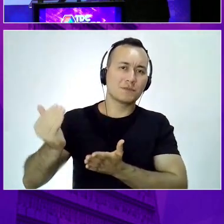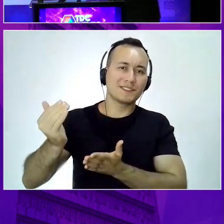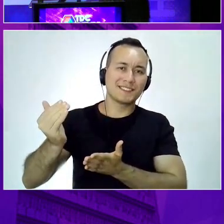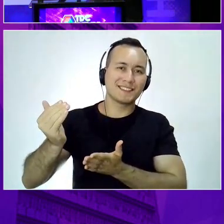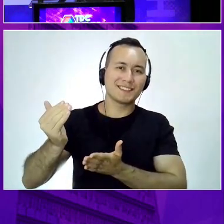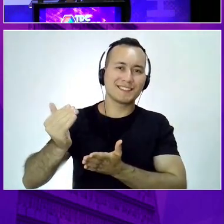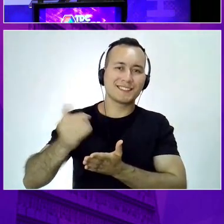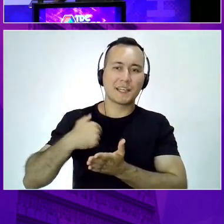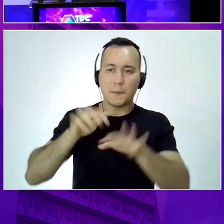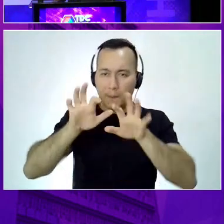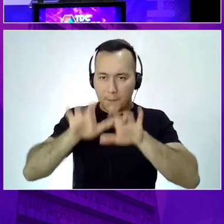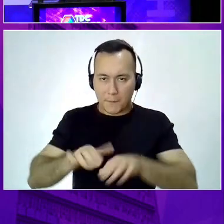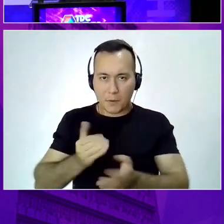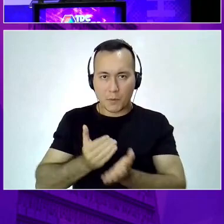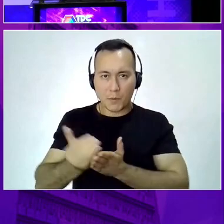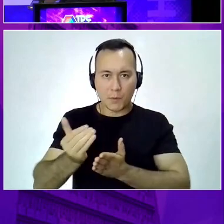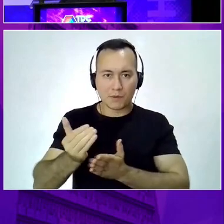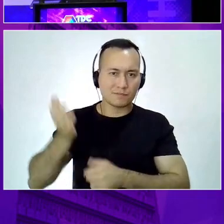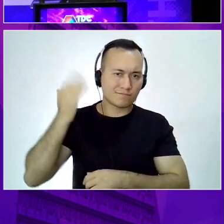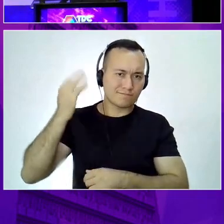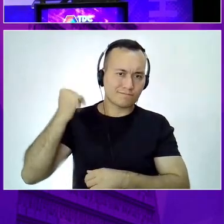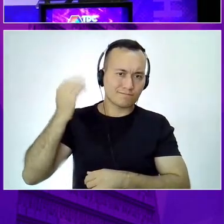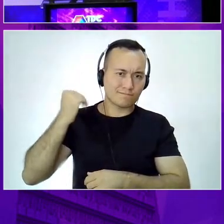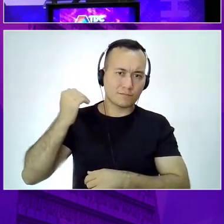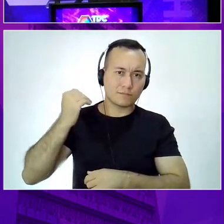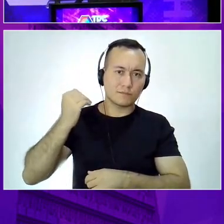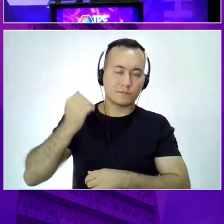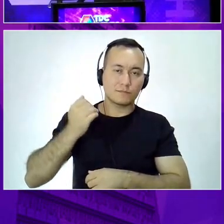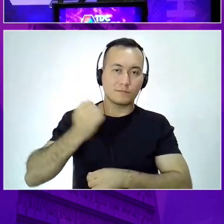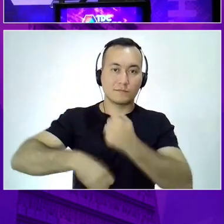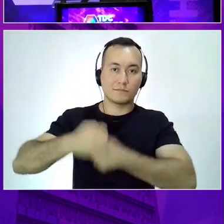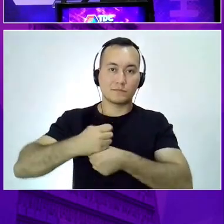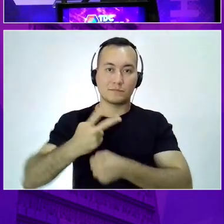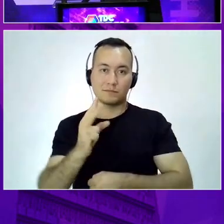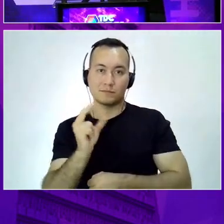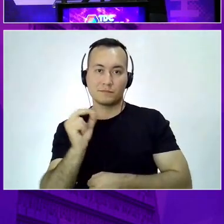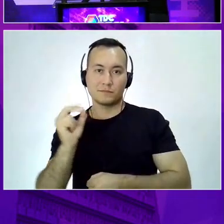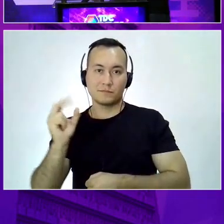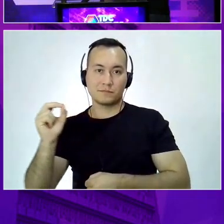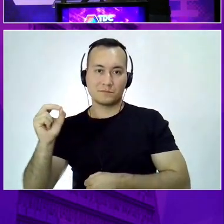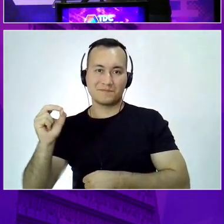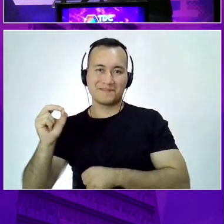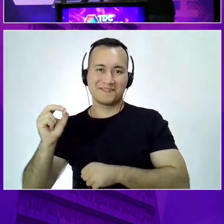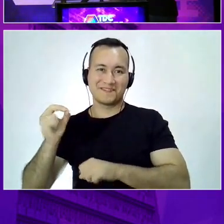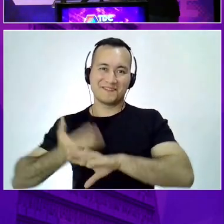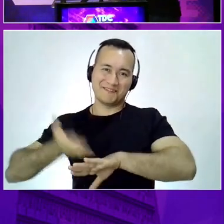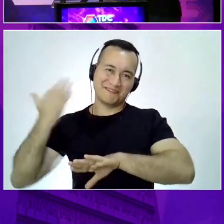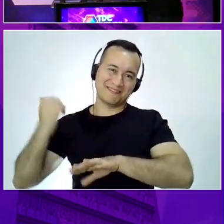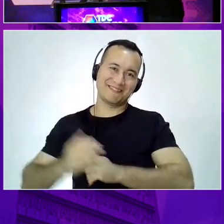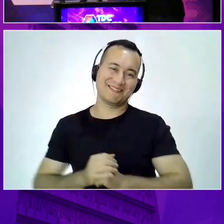né? Comecei com Basic, que era um computador